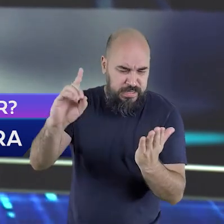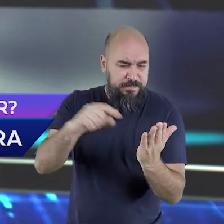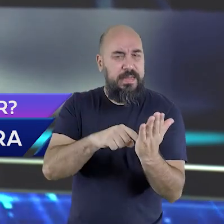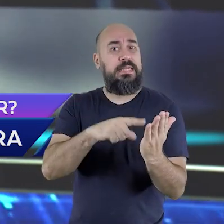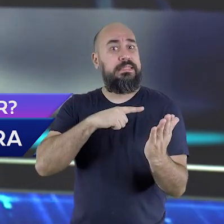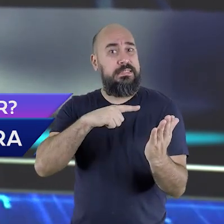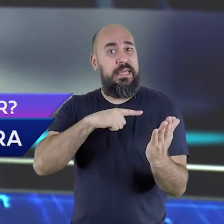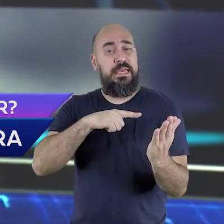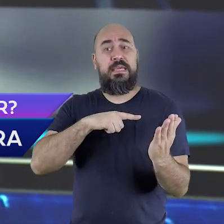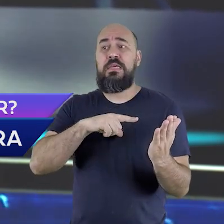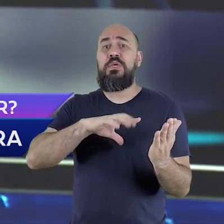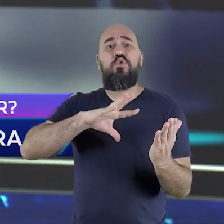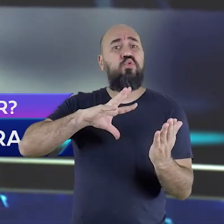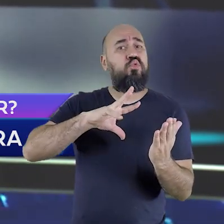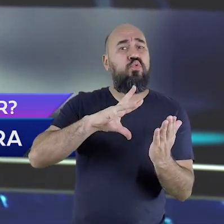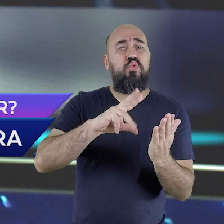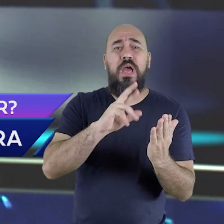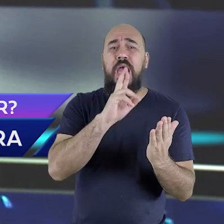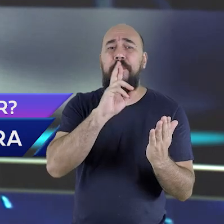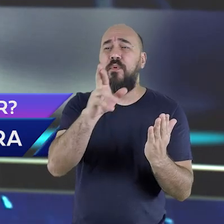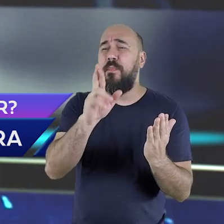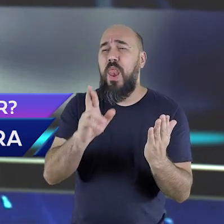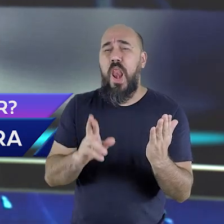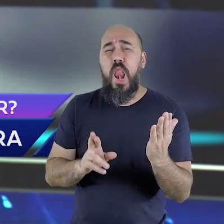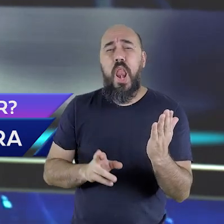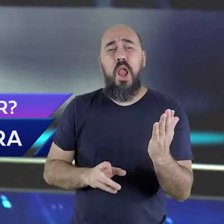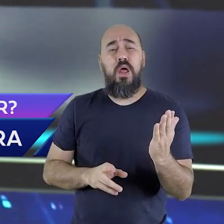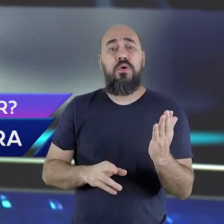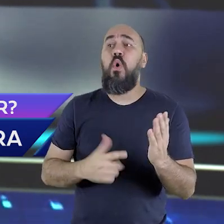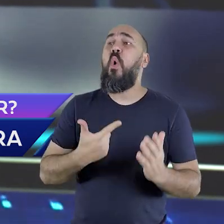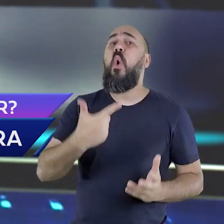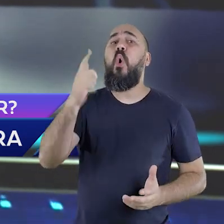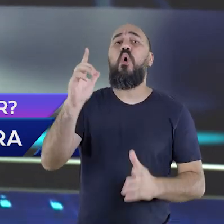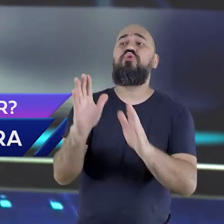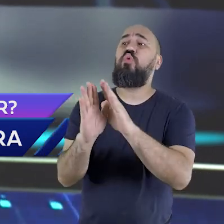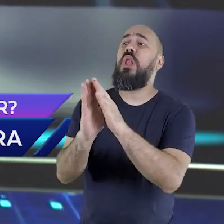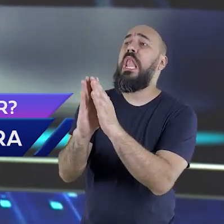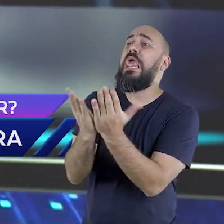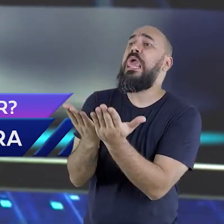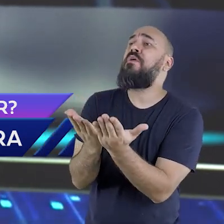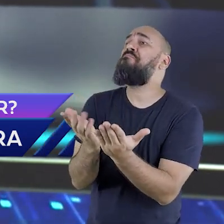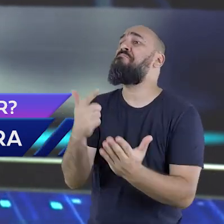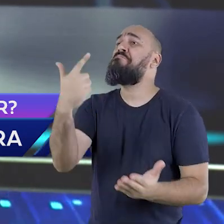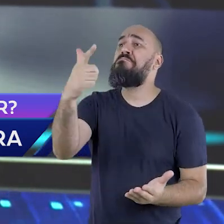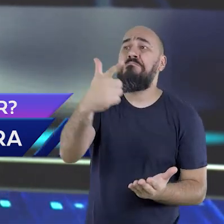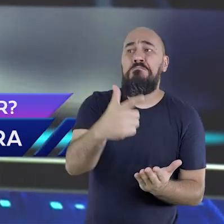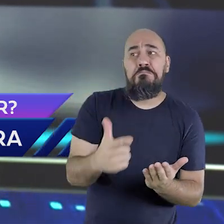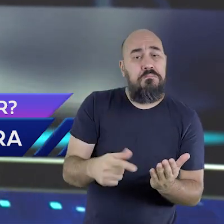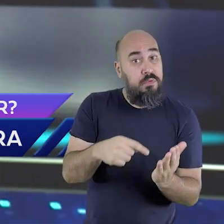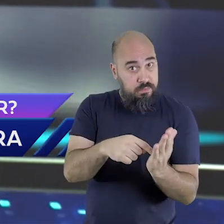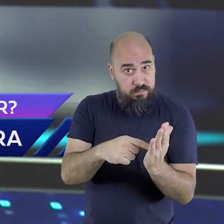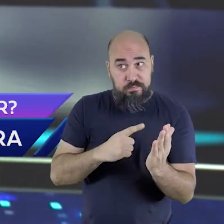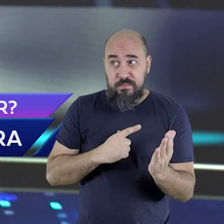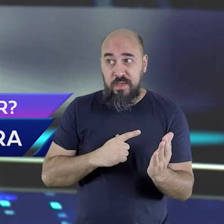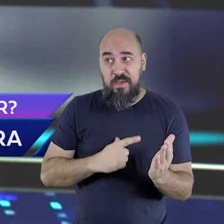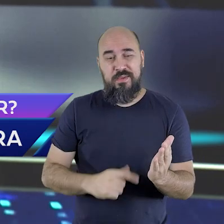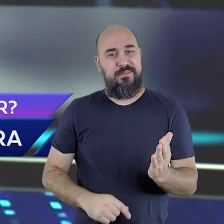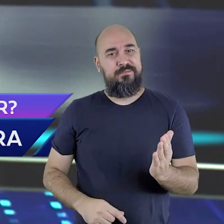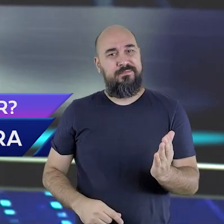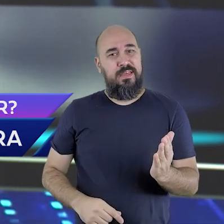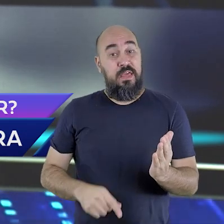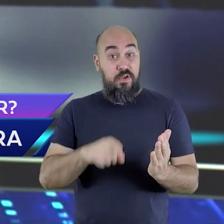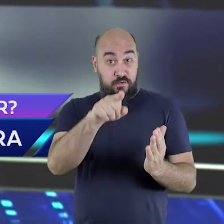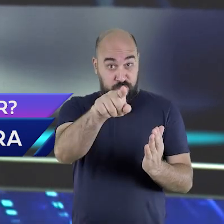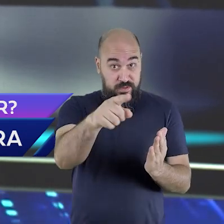que a humanidade conhece. Nela, encontramos a direção segura que eu e você devemos trilhar. Deus